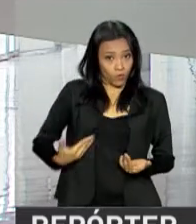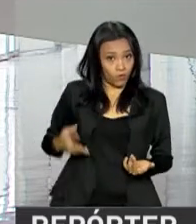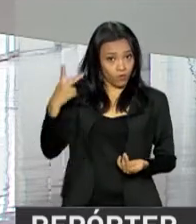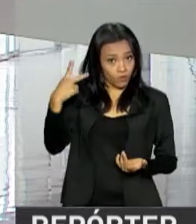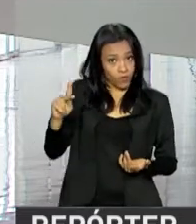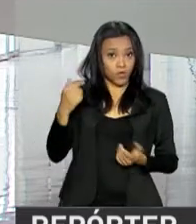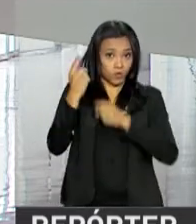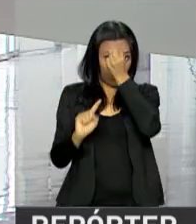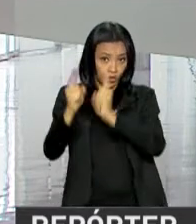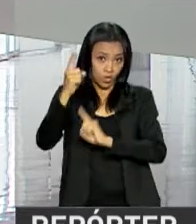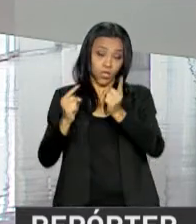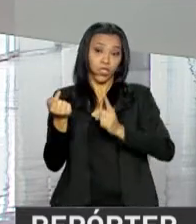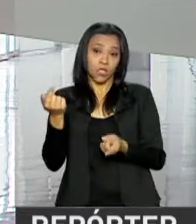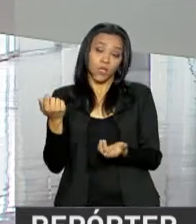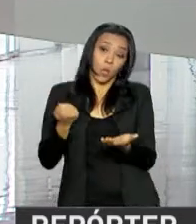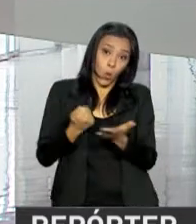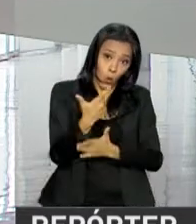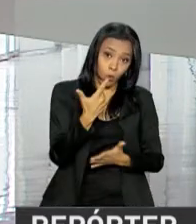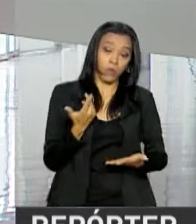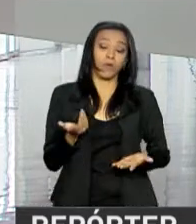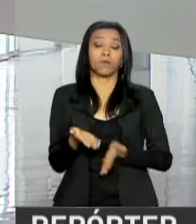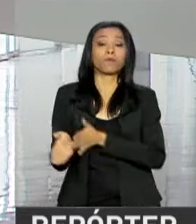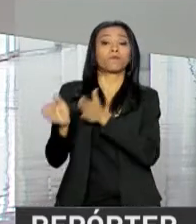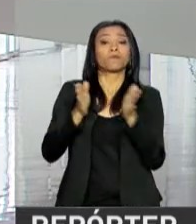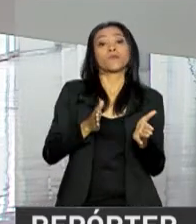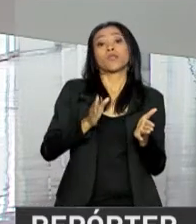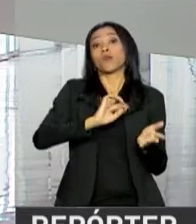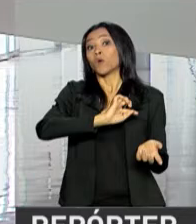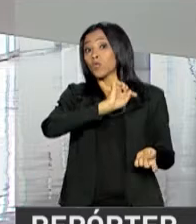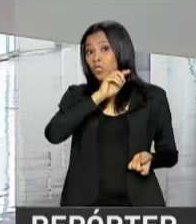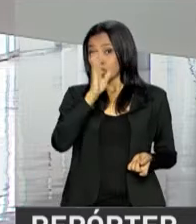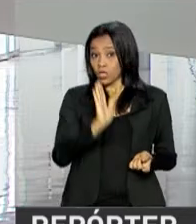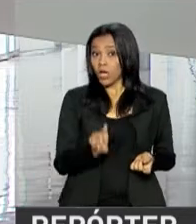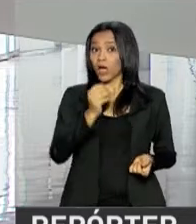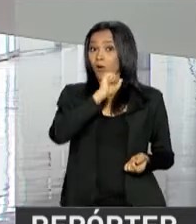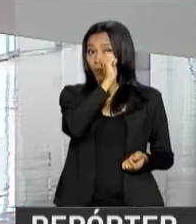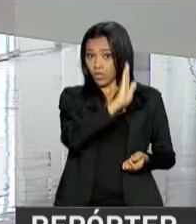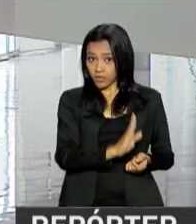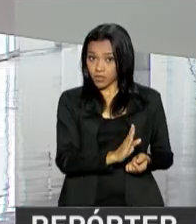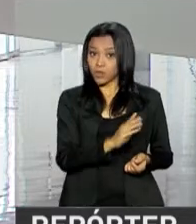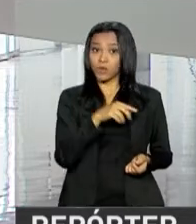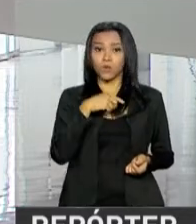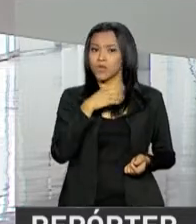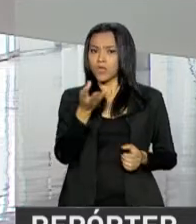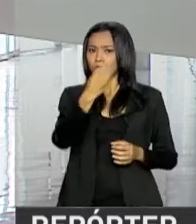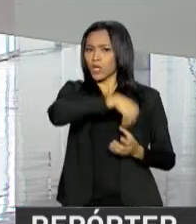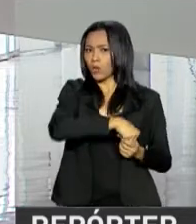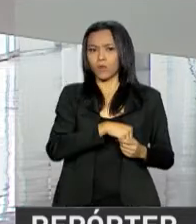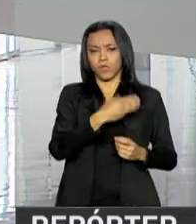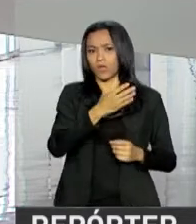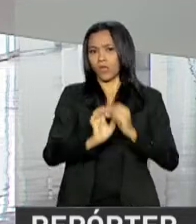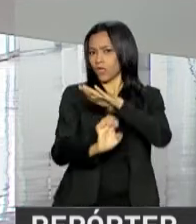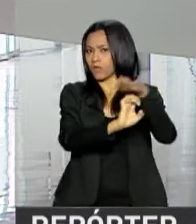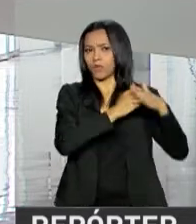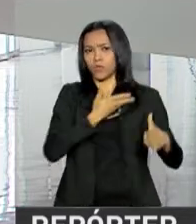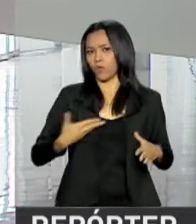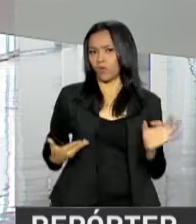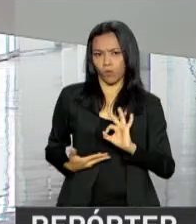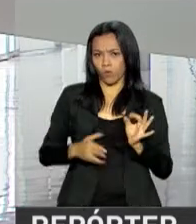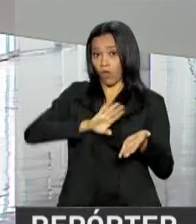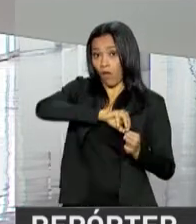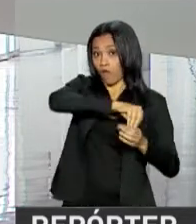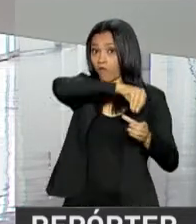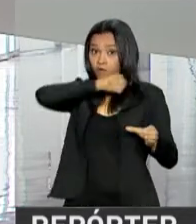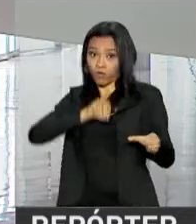costuma comprar em licitações públicas. No caso das compras brasileiras, como não inclui as empresas estatais, esse valor gira em torno